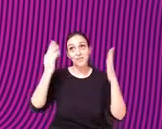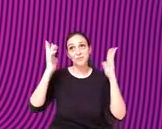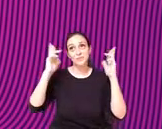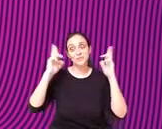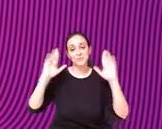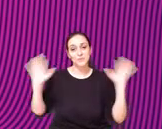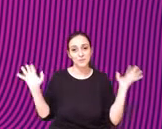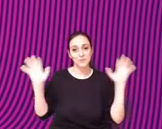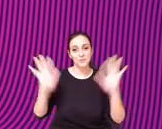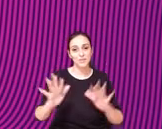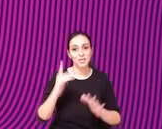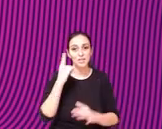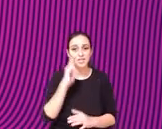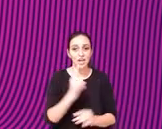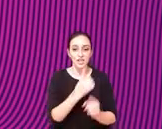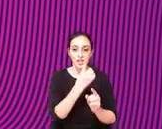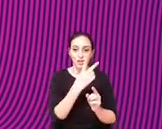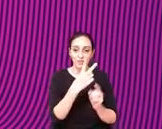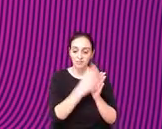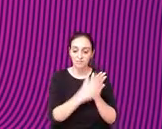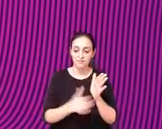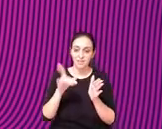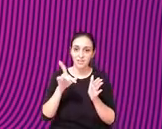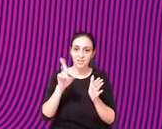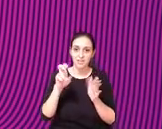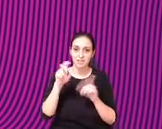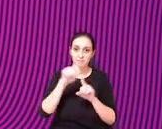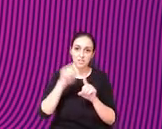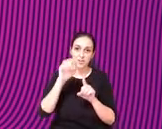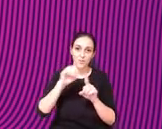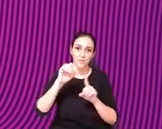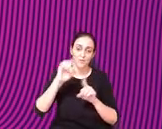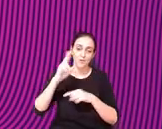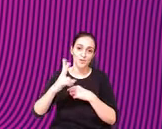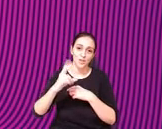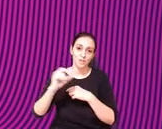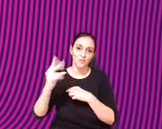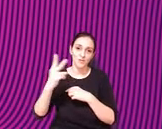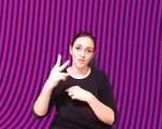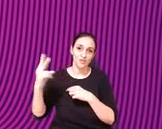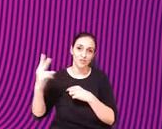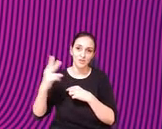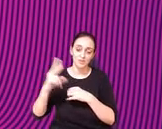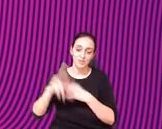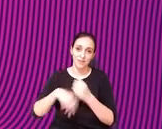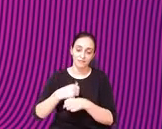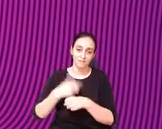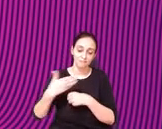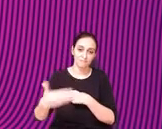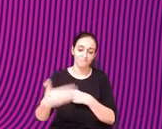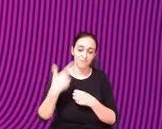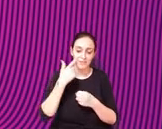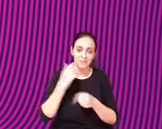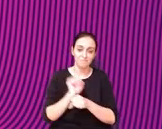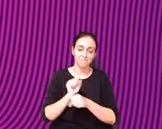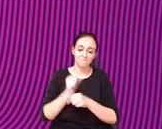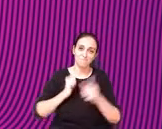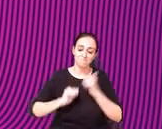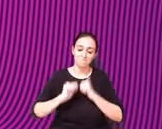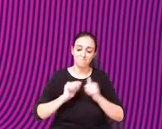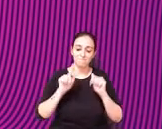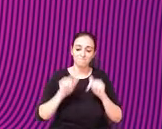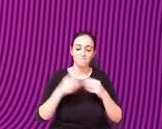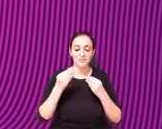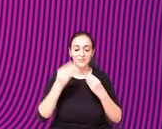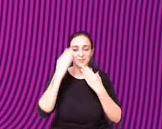congresso que esperemos seja um grande êxito para a cardiologia, para a medicina cardiovascular e, no fundo, para as nossas populações. Muito obrigado e, mais uma